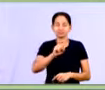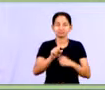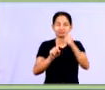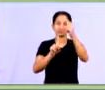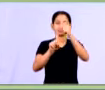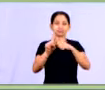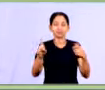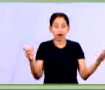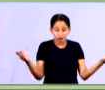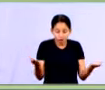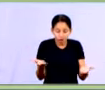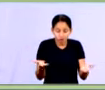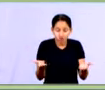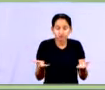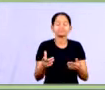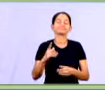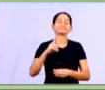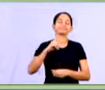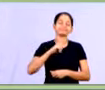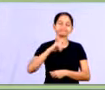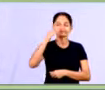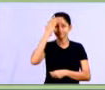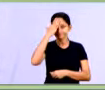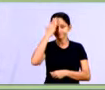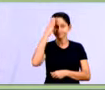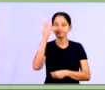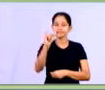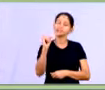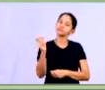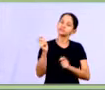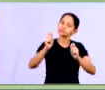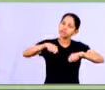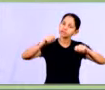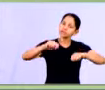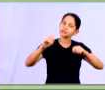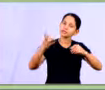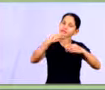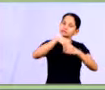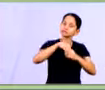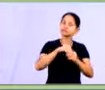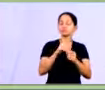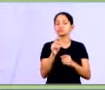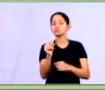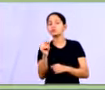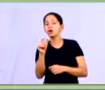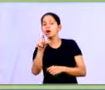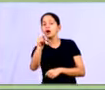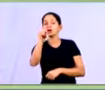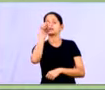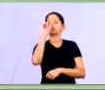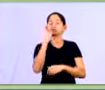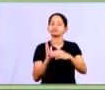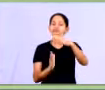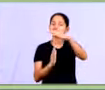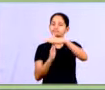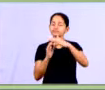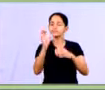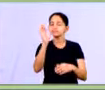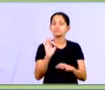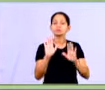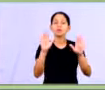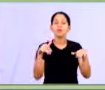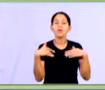hoje? Então, é uma decisão de investir, optando pela melhor taxa de